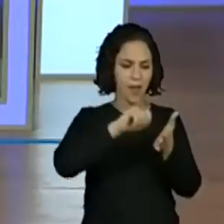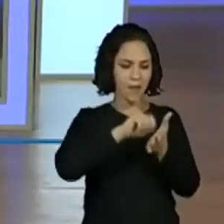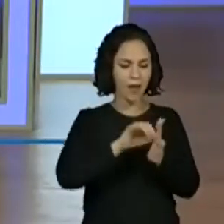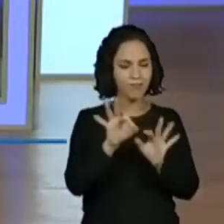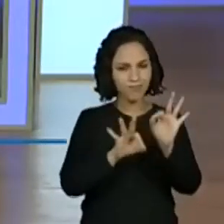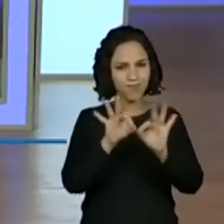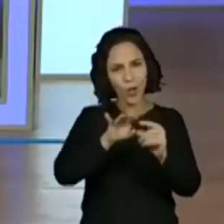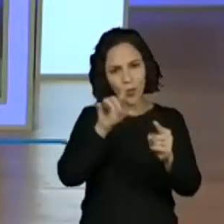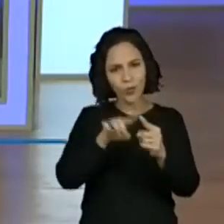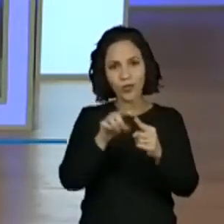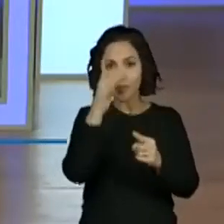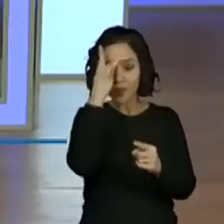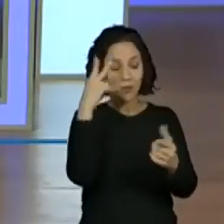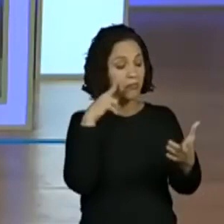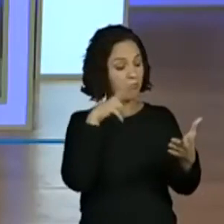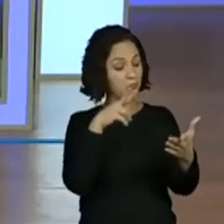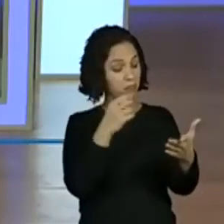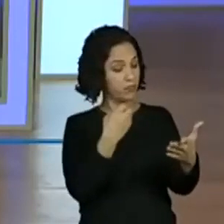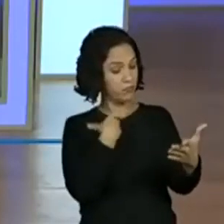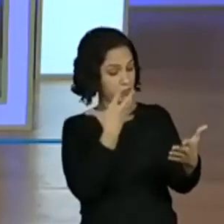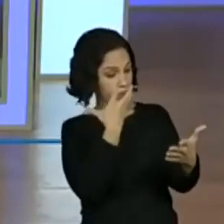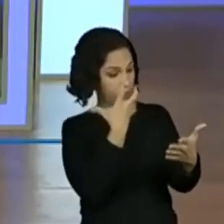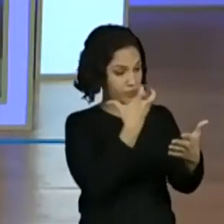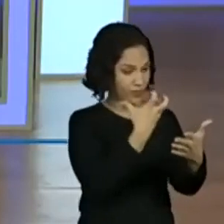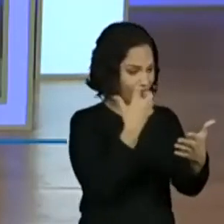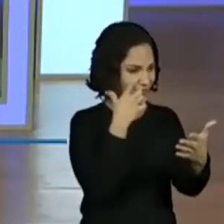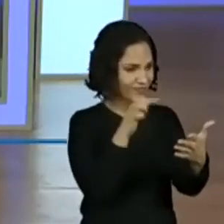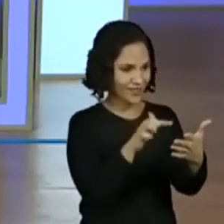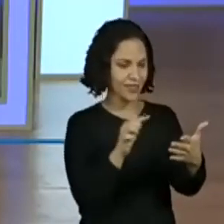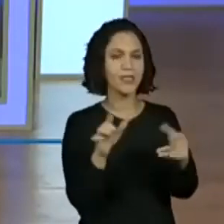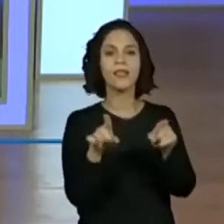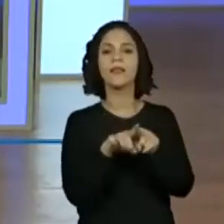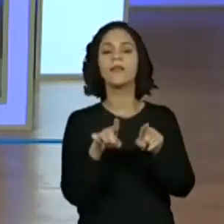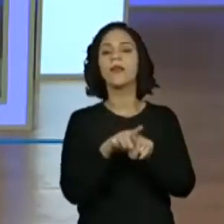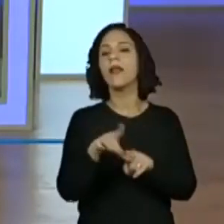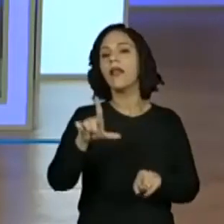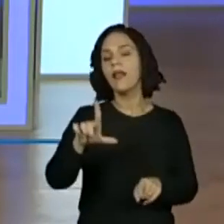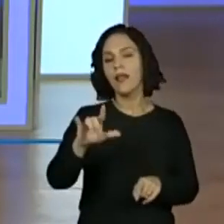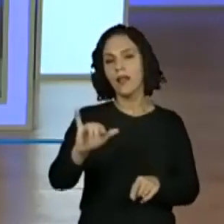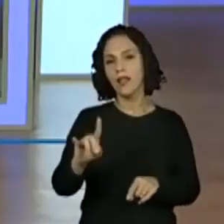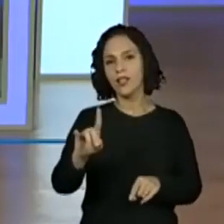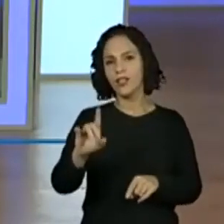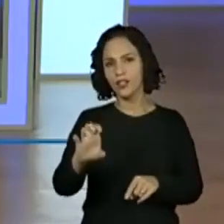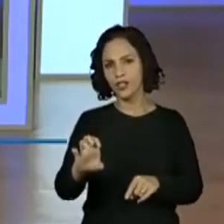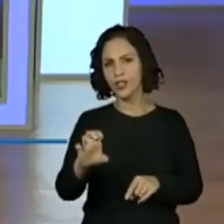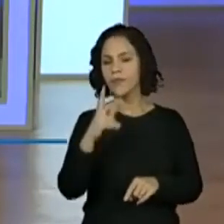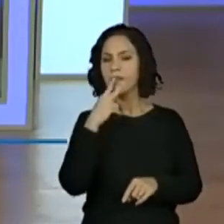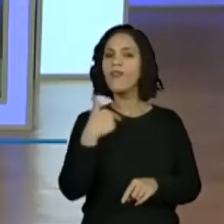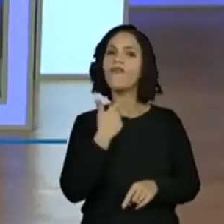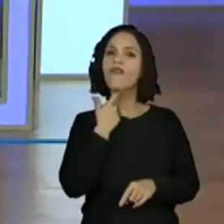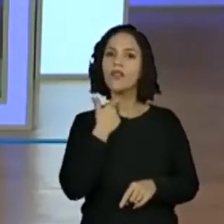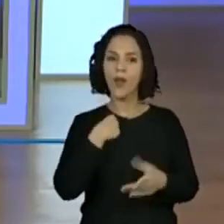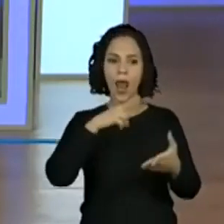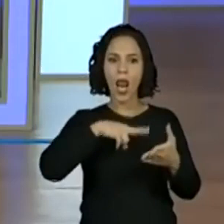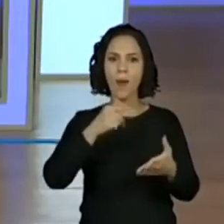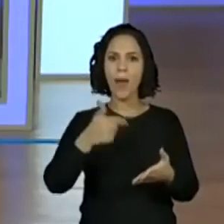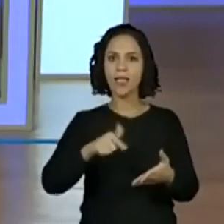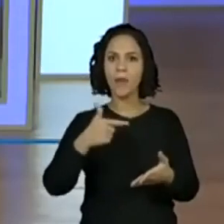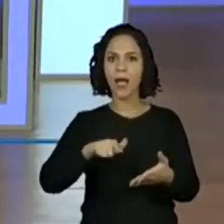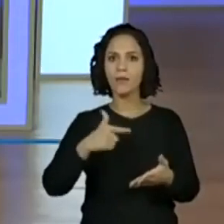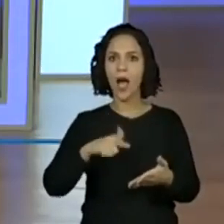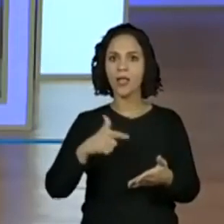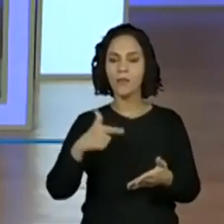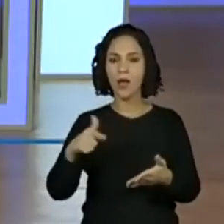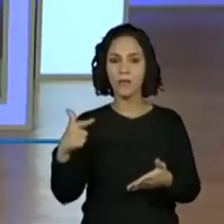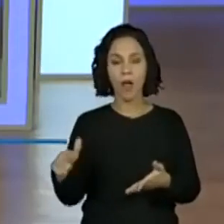vem complementar essa informação e ali o lead vai fazer com que a gente... Não, eu quero ler mais. Eu vou continuar lendo essa notícia